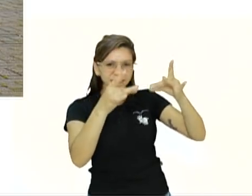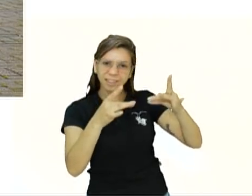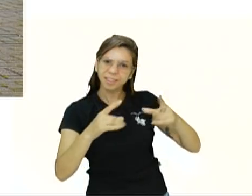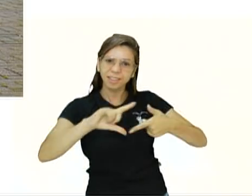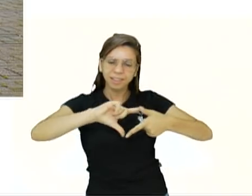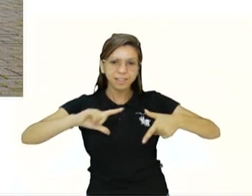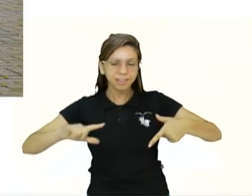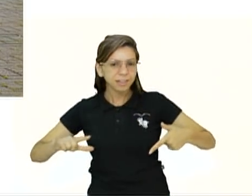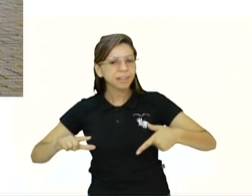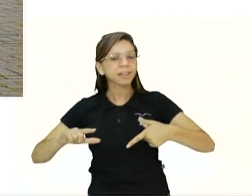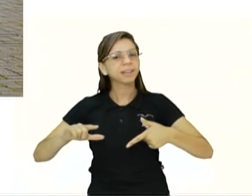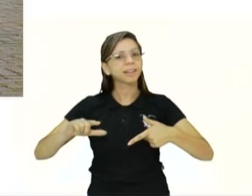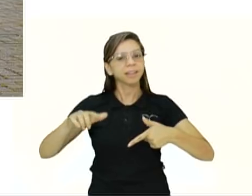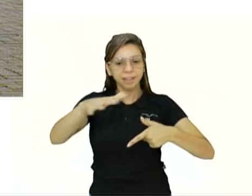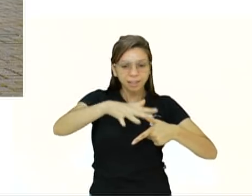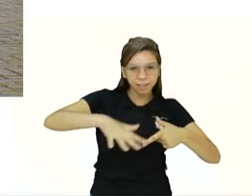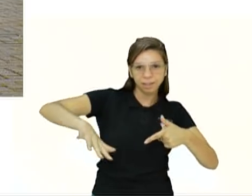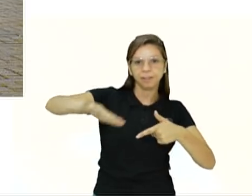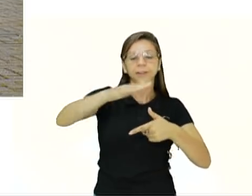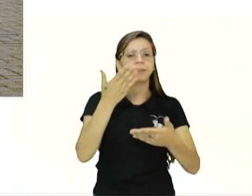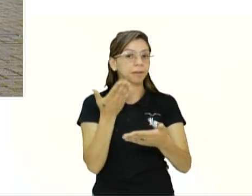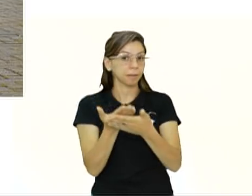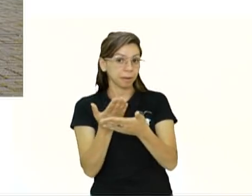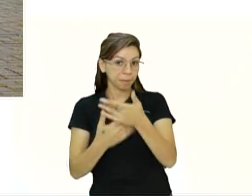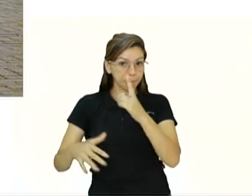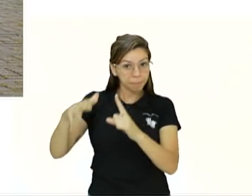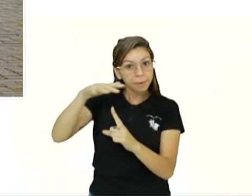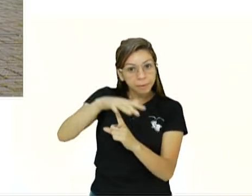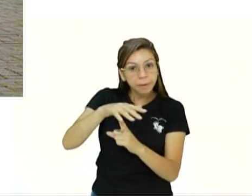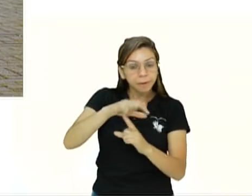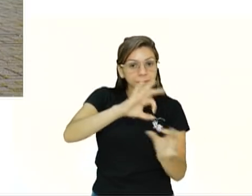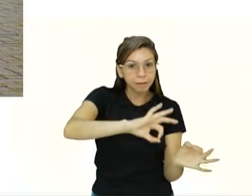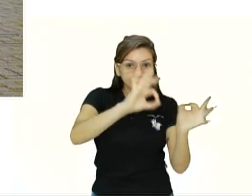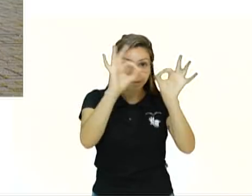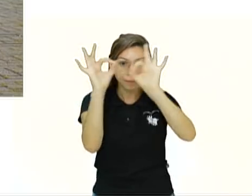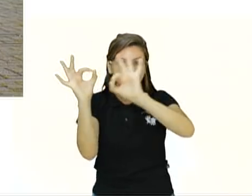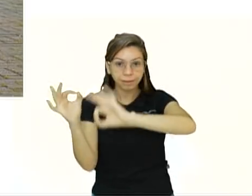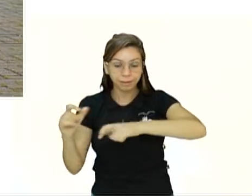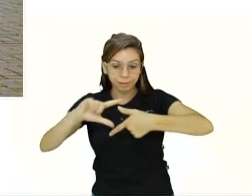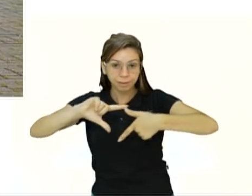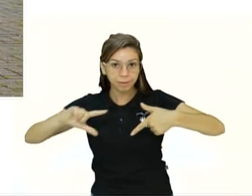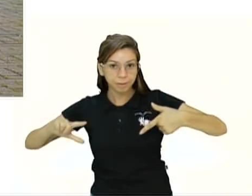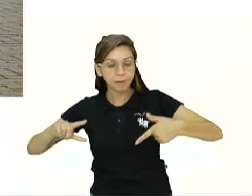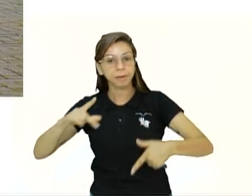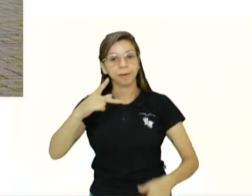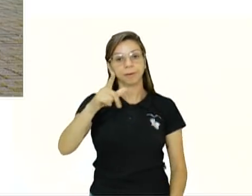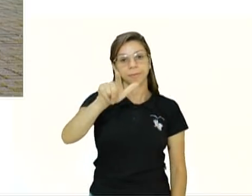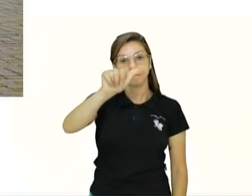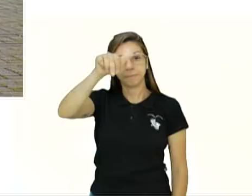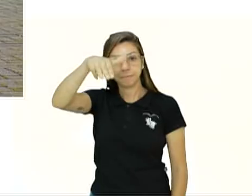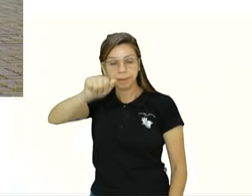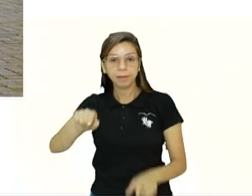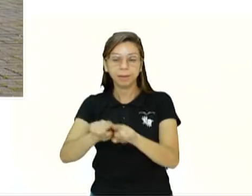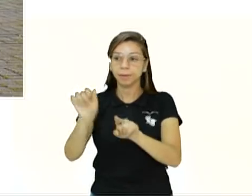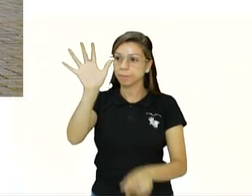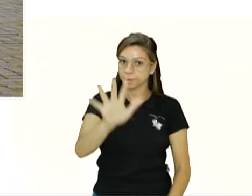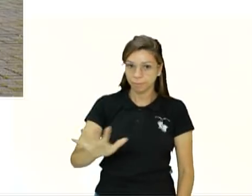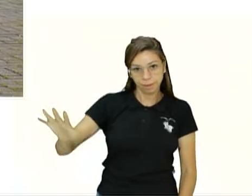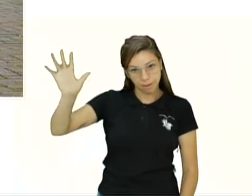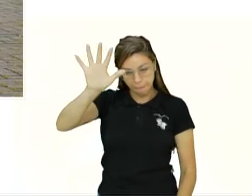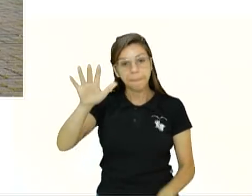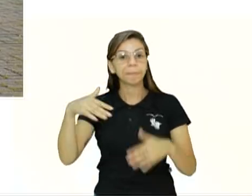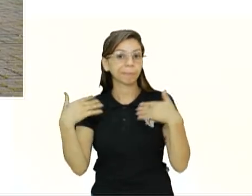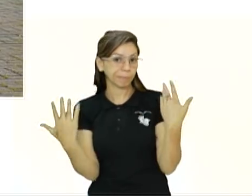espacial? Lembra das aulas do Aula Paraná, que você assistiu com a geometria plana e com a geometria espacial?